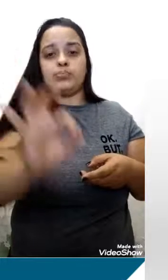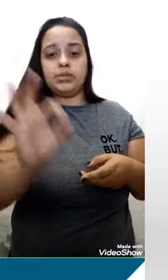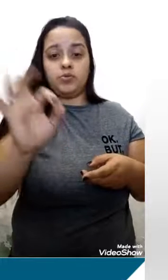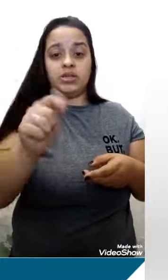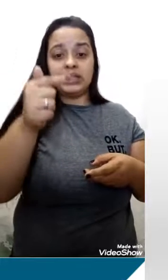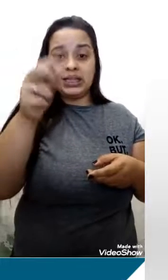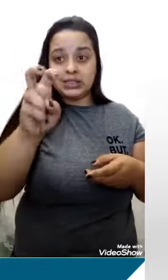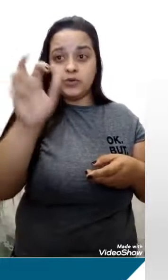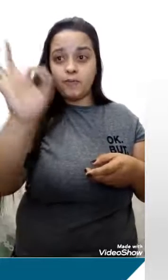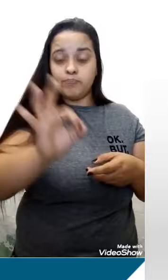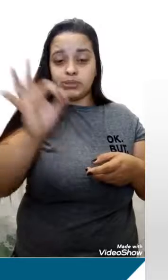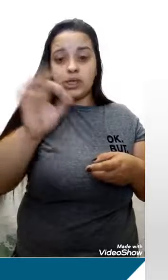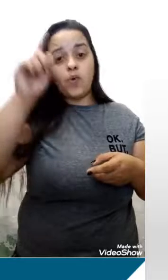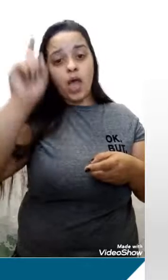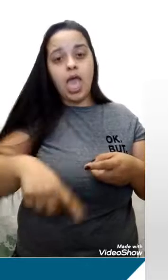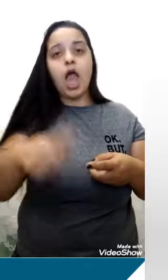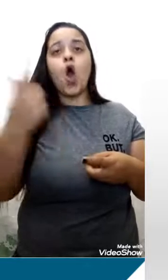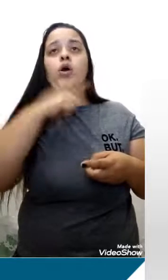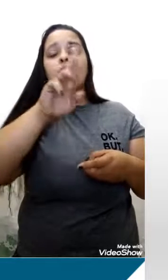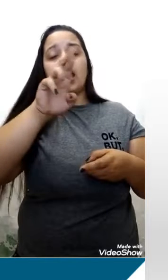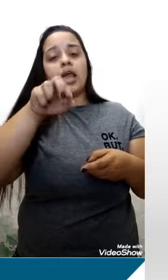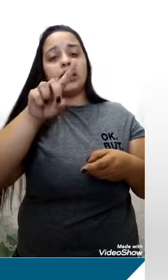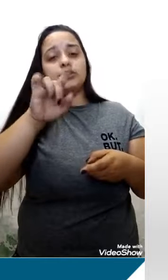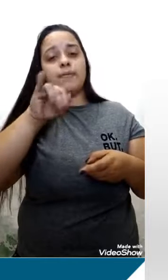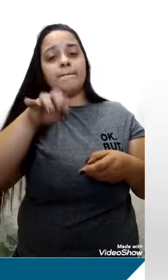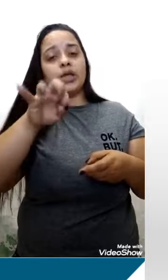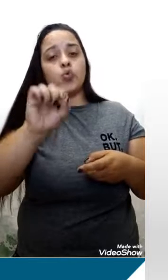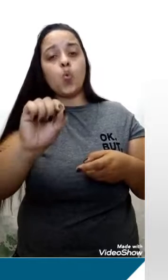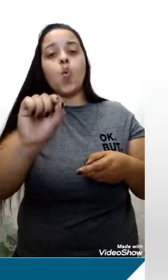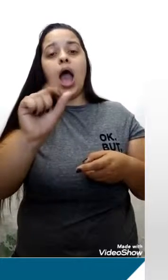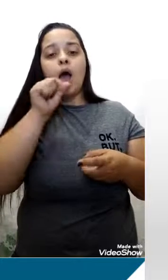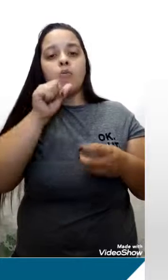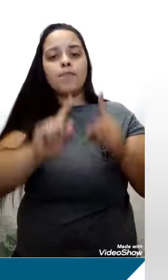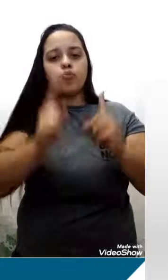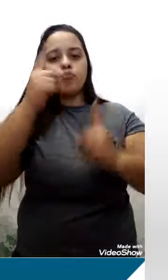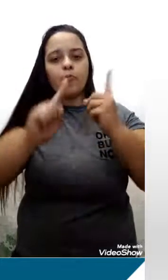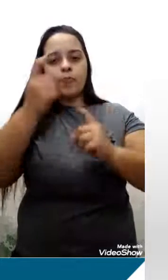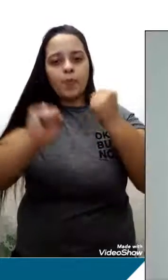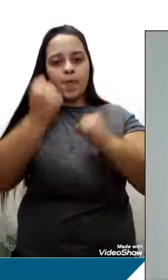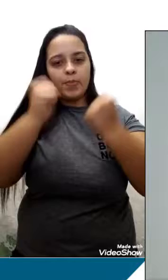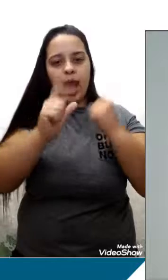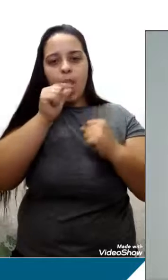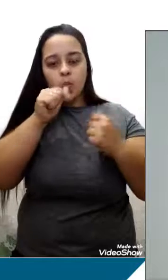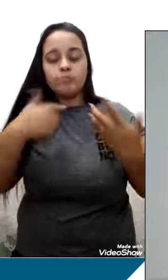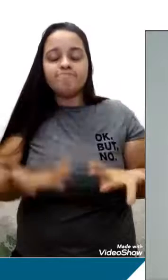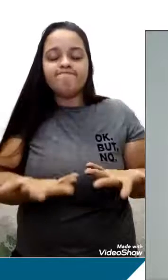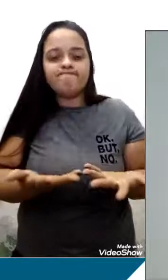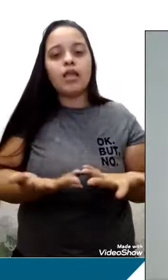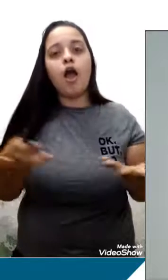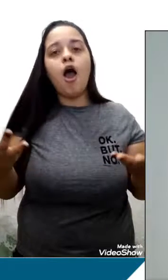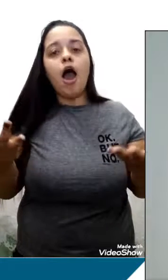75%. 75% é o rendimento da minha bomba d'água, ok?